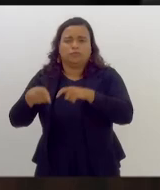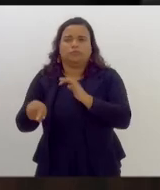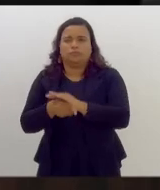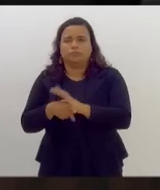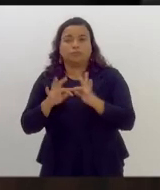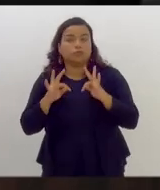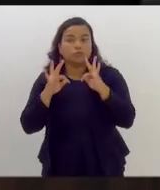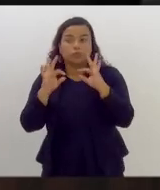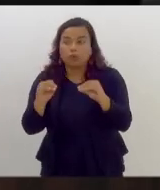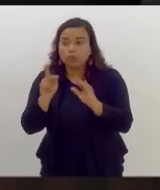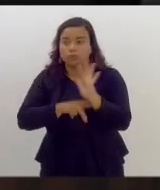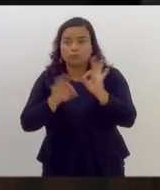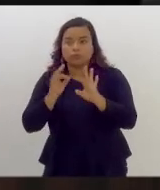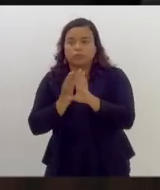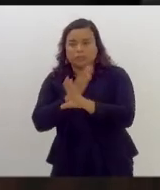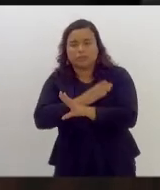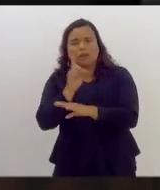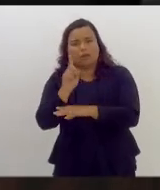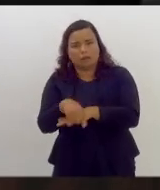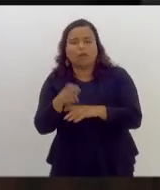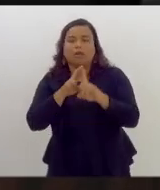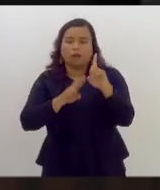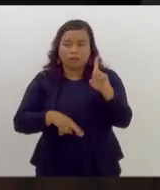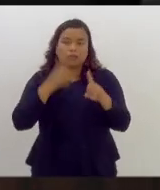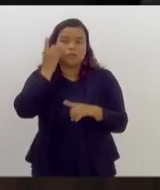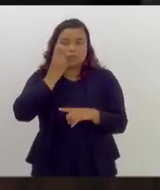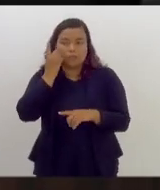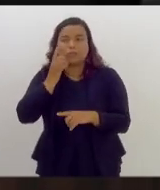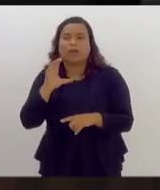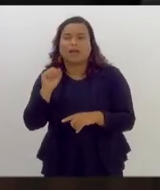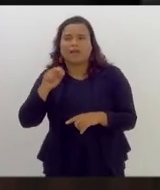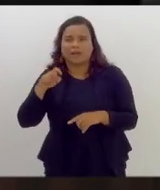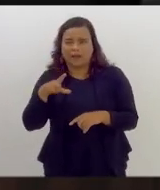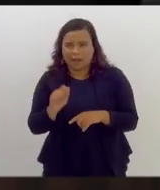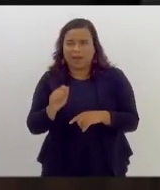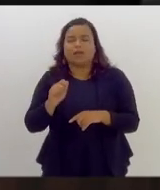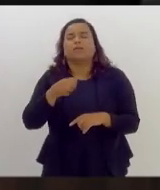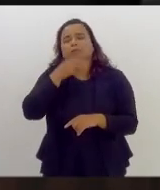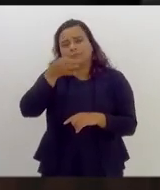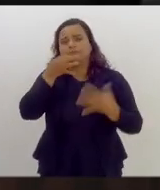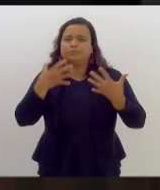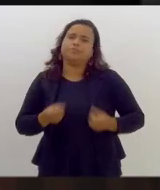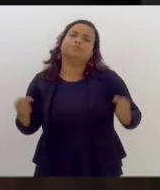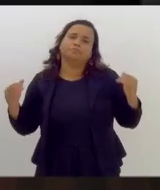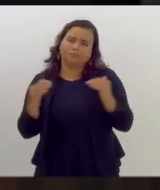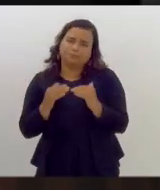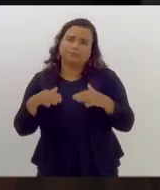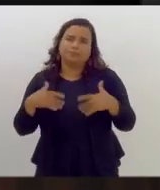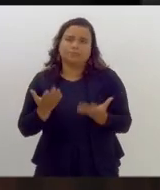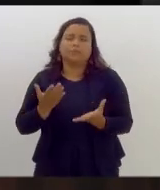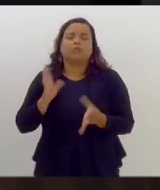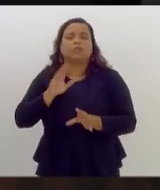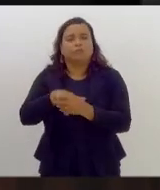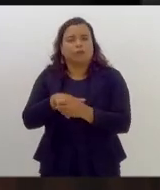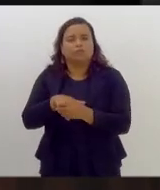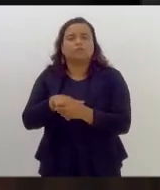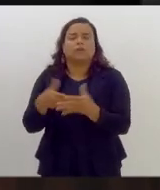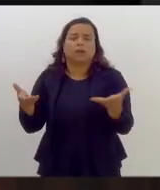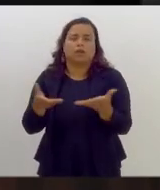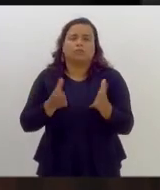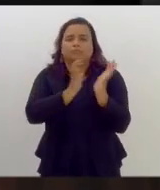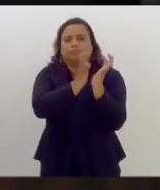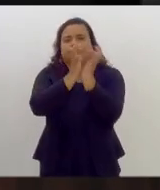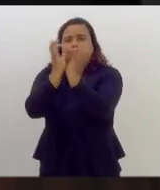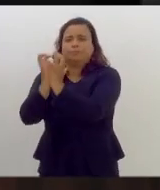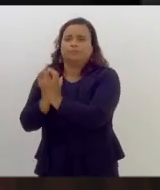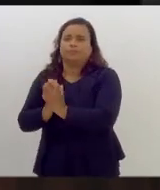Todos esses projetos anteriores são de relatoria do deputado Márcio Canella e parecer favorável. Então vamos votar em bloco esses projetos,